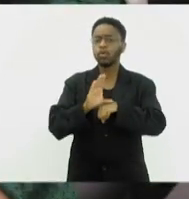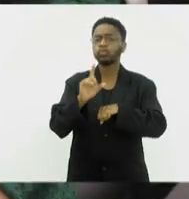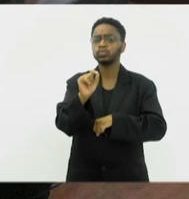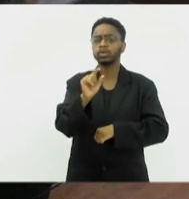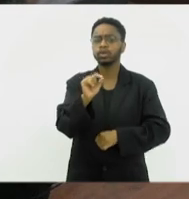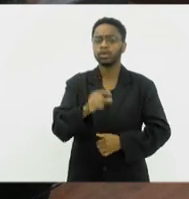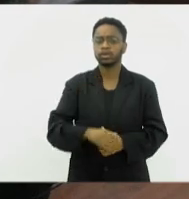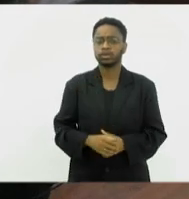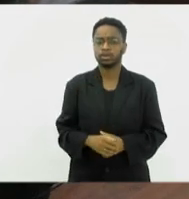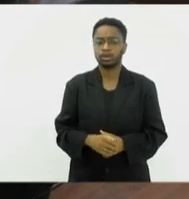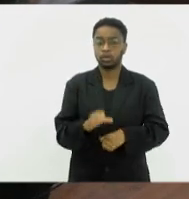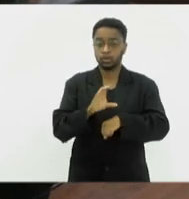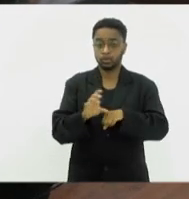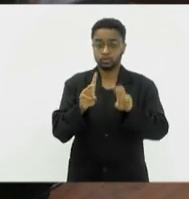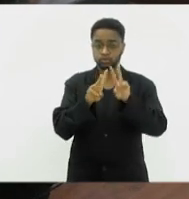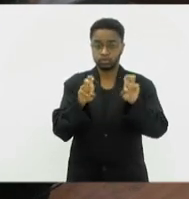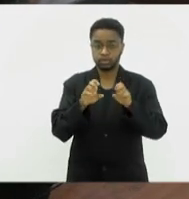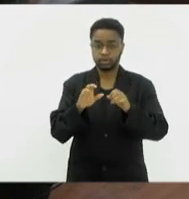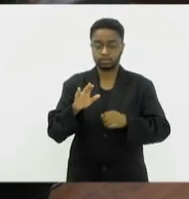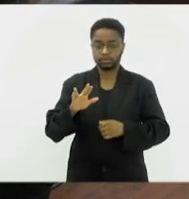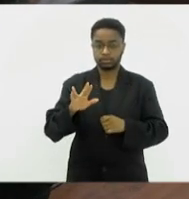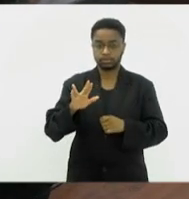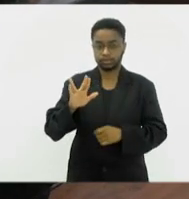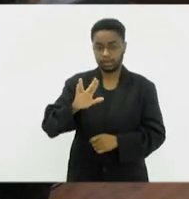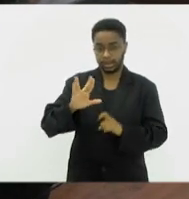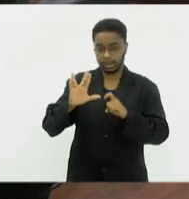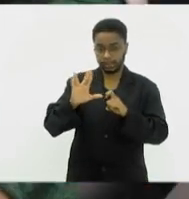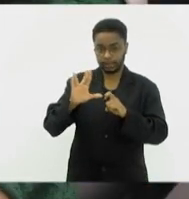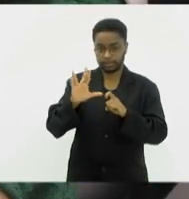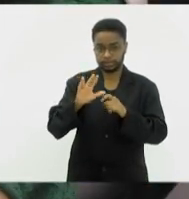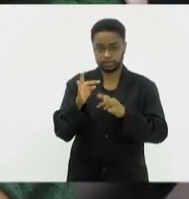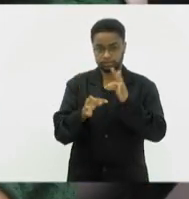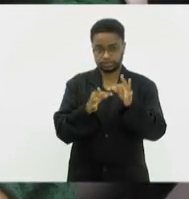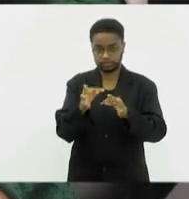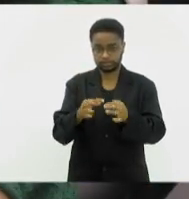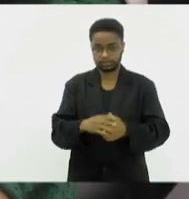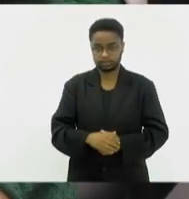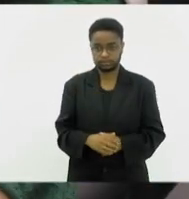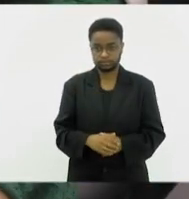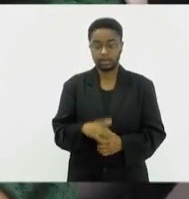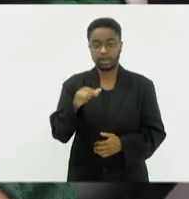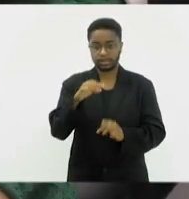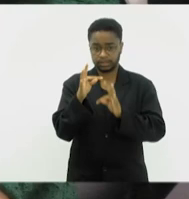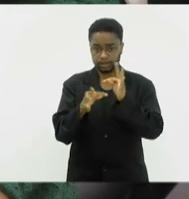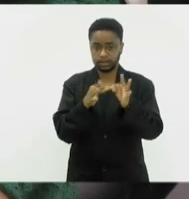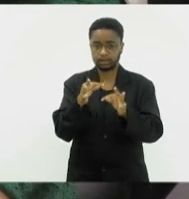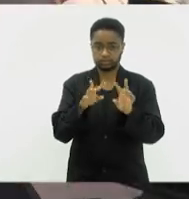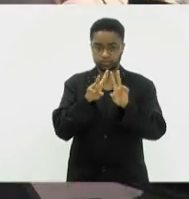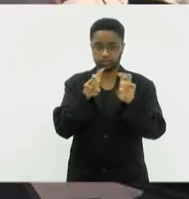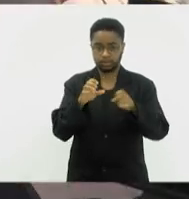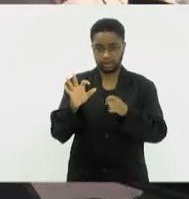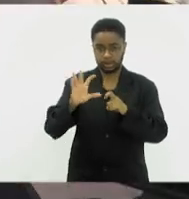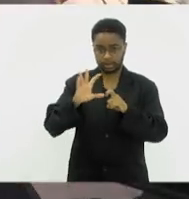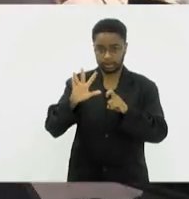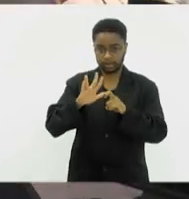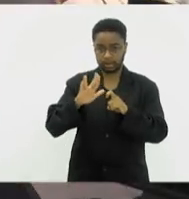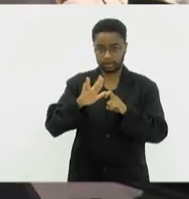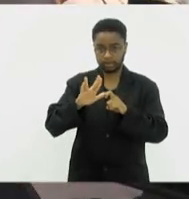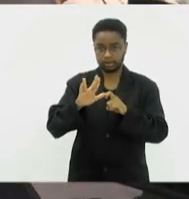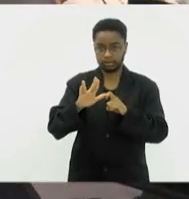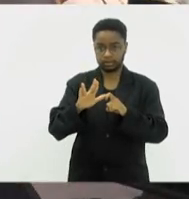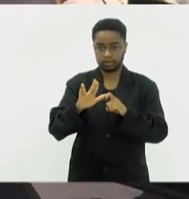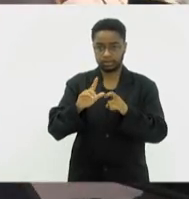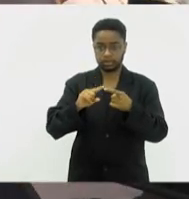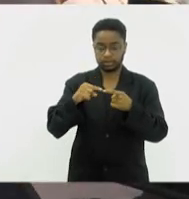Ivel? Era o curso sobre cannabis, sobre tratamento à base de cannabis. Ah, o curso era sobre tratamento à base de cannabis. Sim. E aí na cannabis volta, medicinal é um